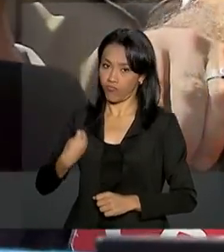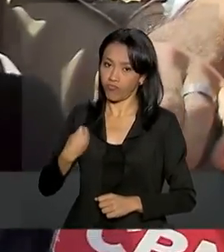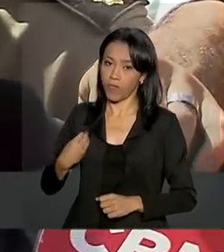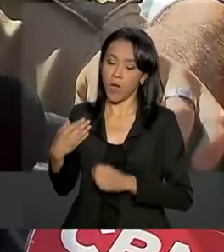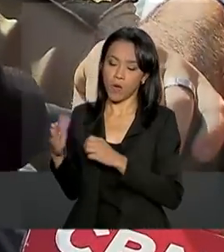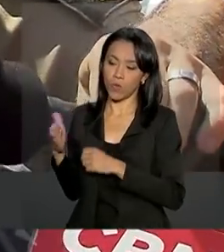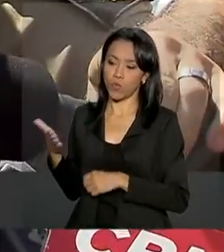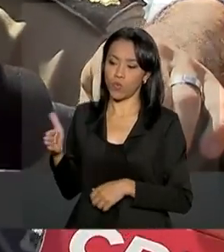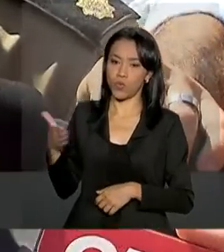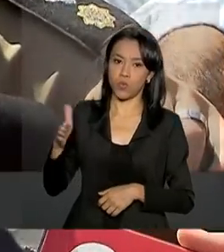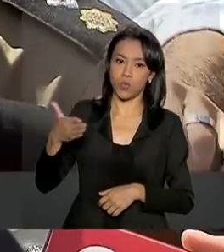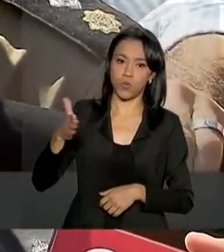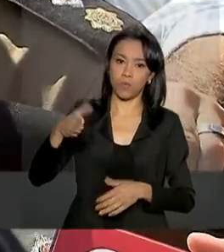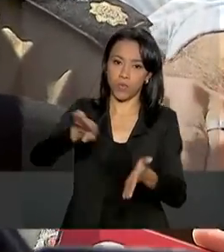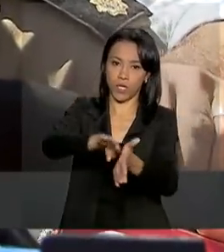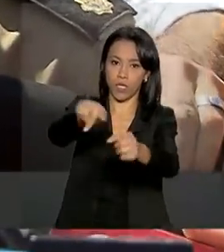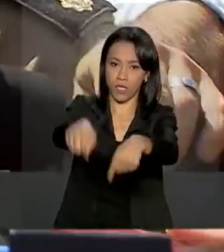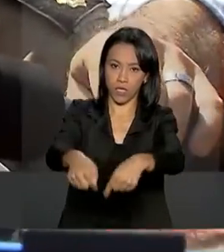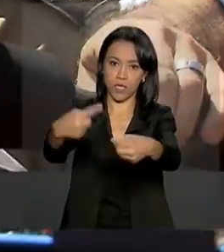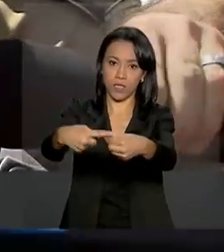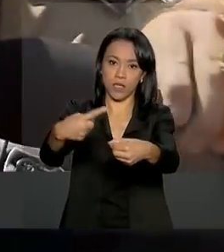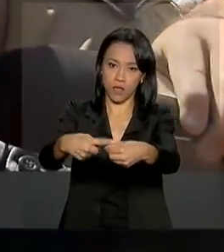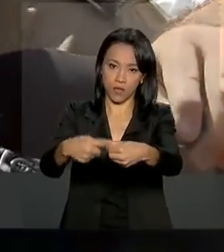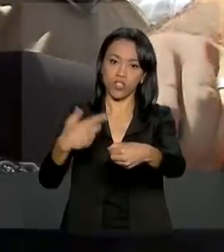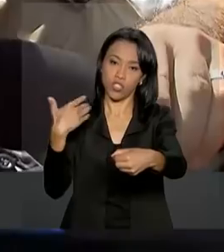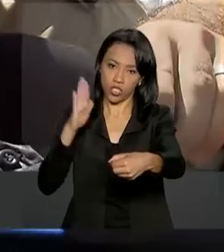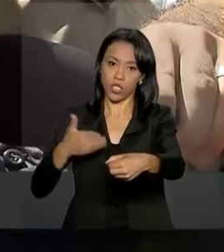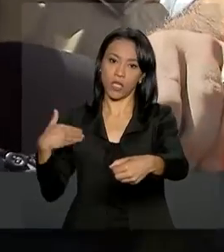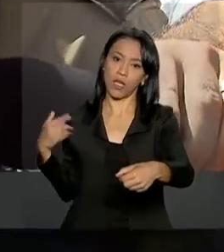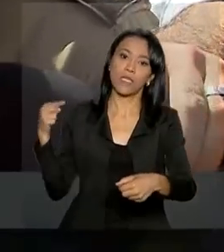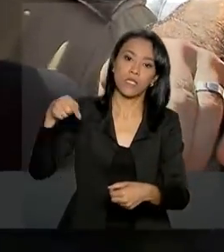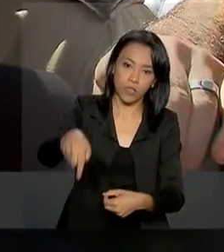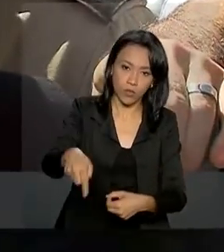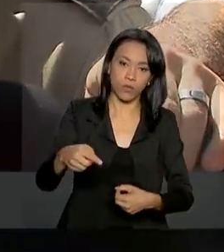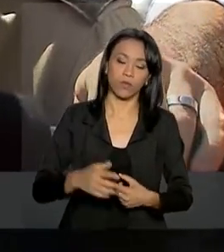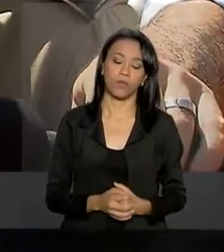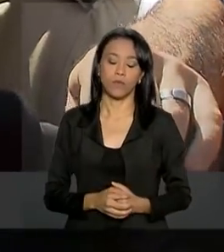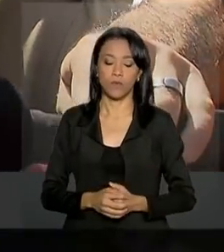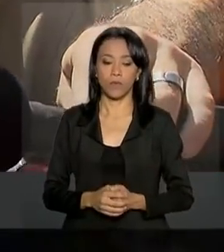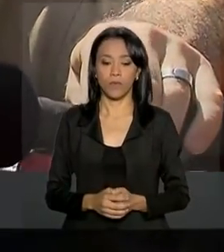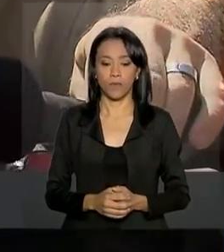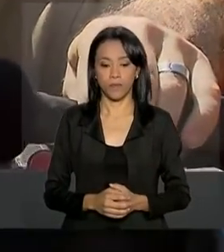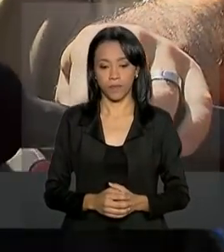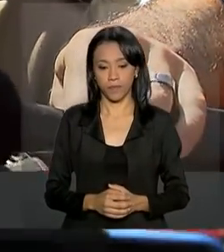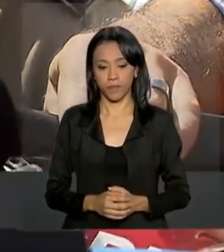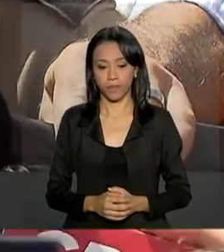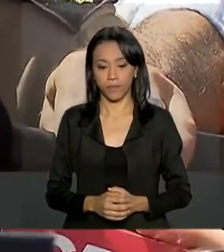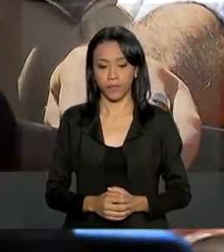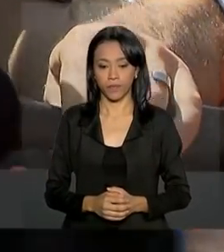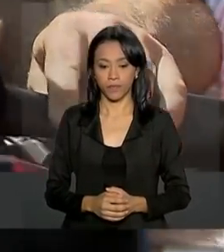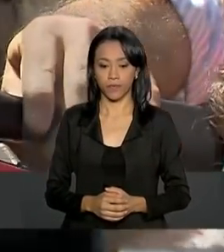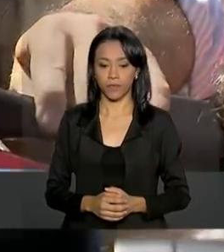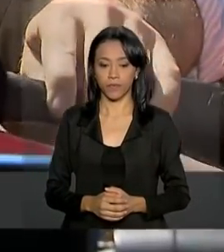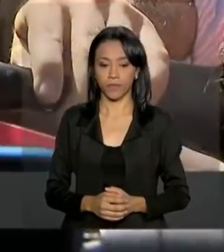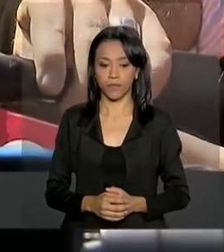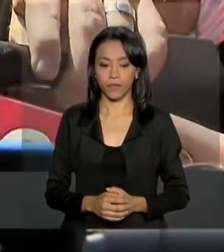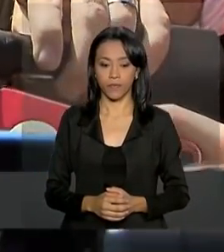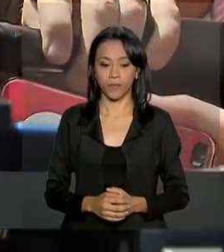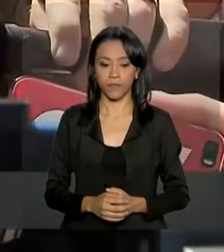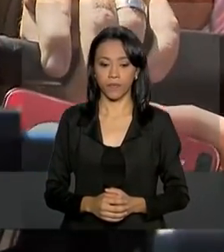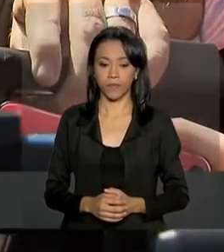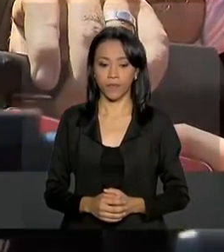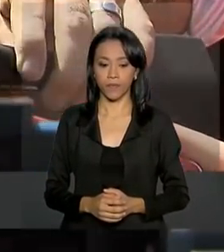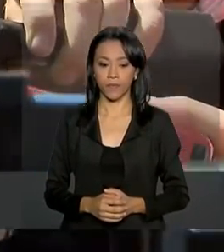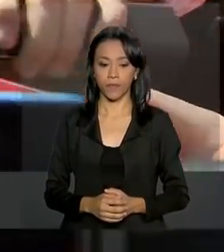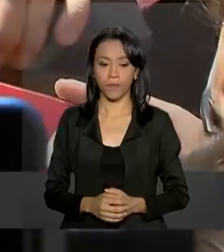momento aqui para Brumadinho. Como é que vai funcionar, né? Além do equipamento que detecta o sinal de celular, tem um sonotímetro. Isso,